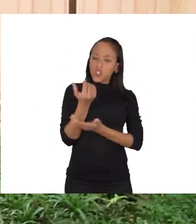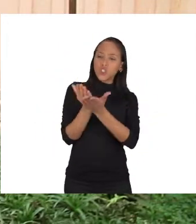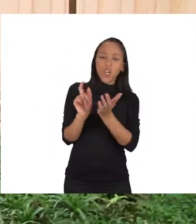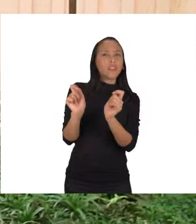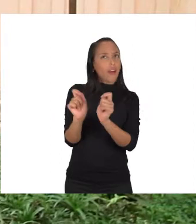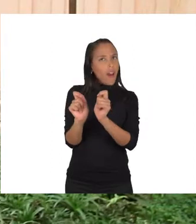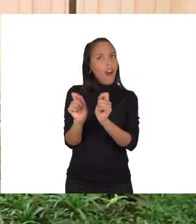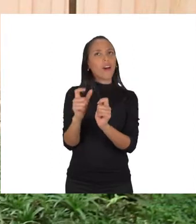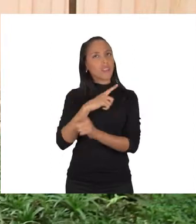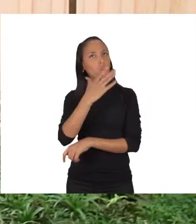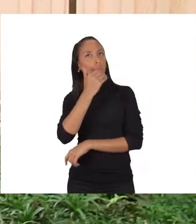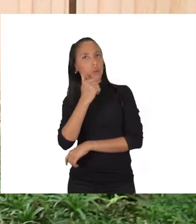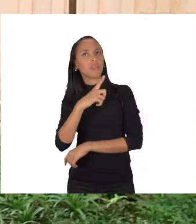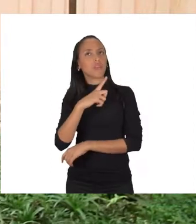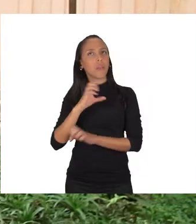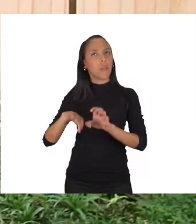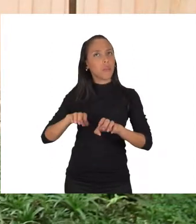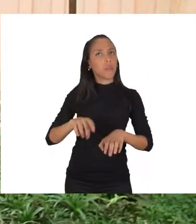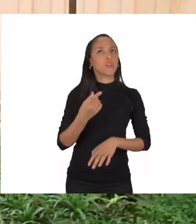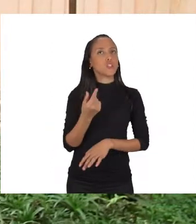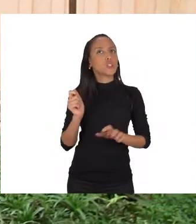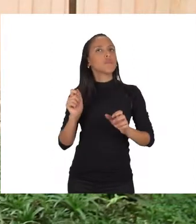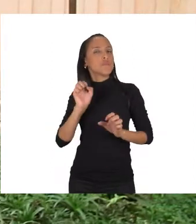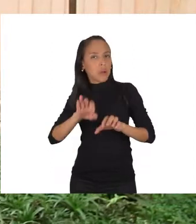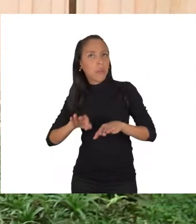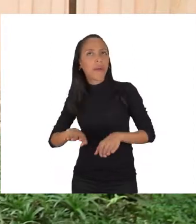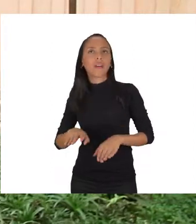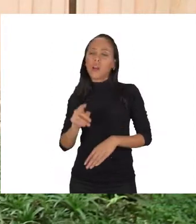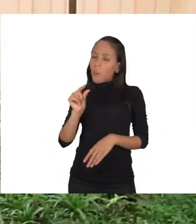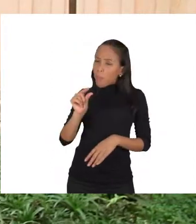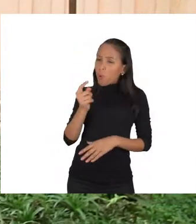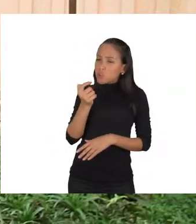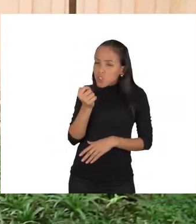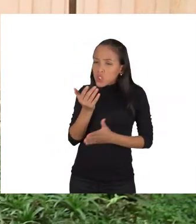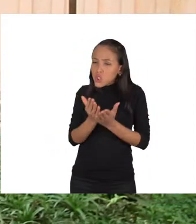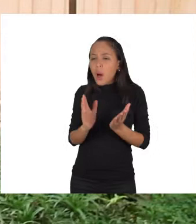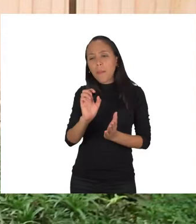sobrava para mim, tinha alimento, tinha dinheirinho sobrando, pouco, mas sobrava. E com fumo não me sobrava nada, eu tinha